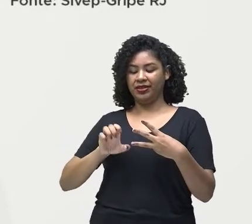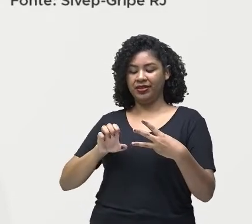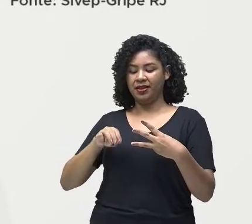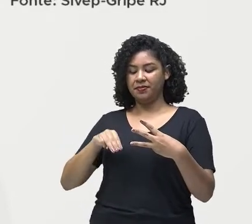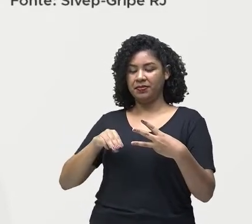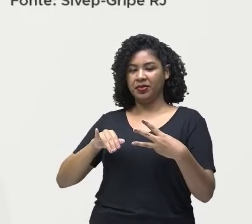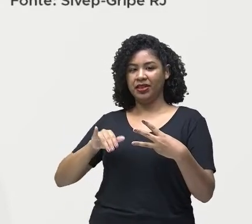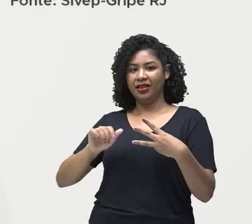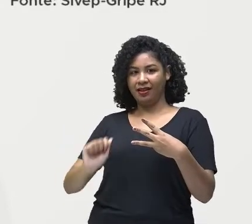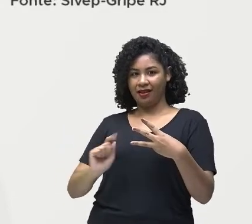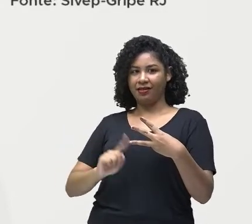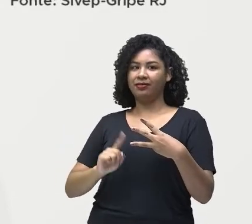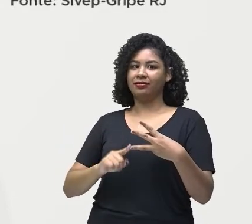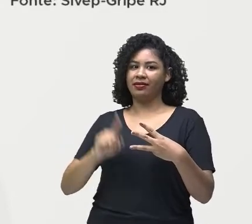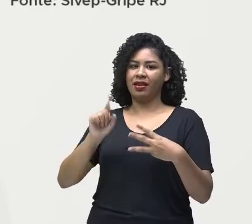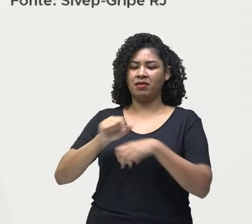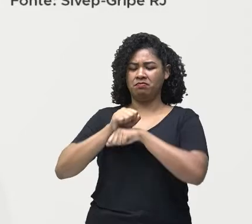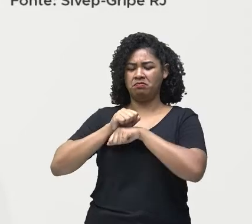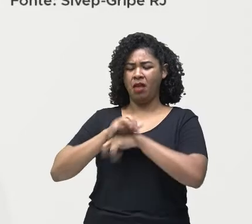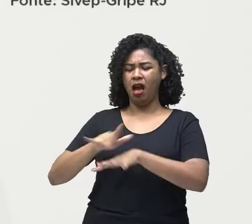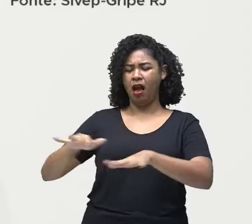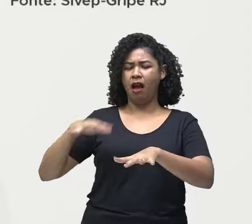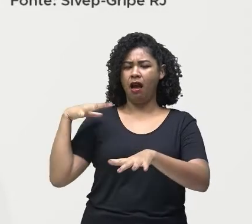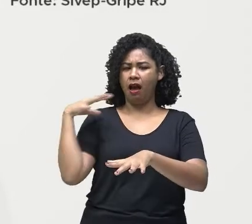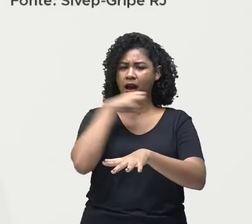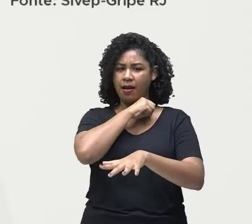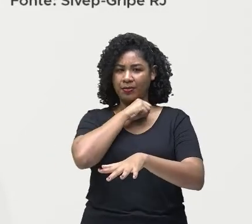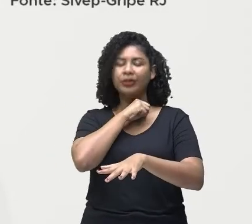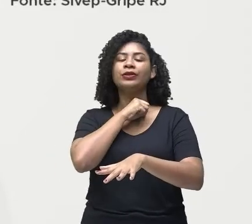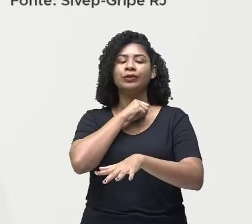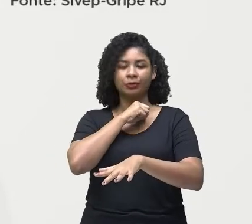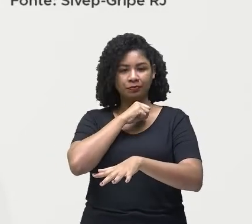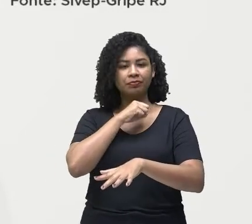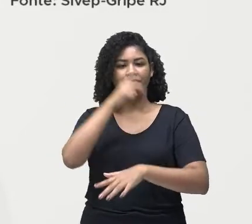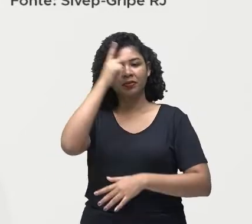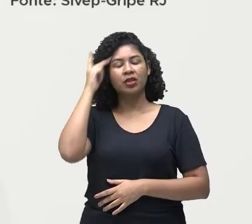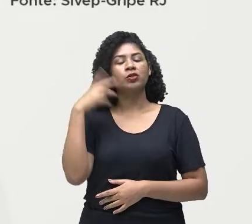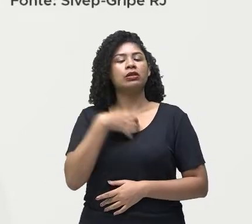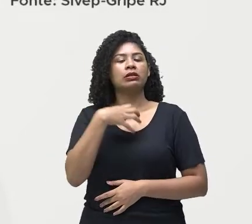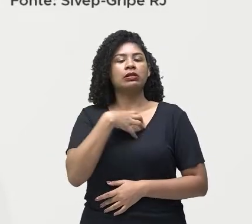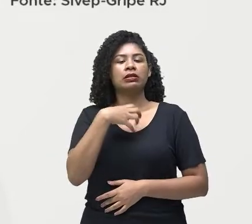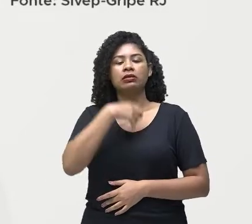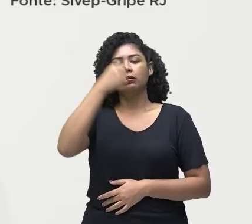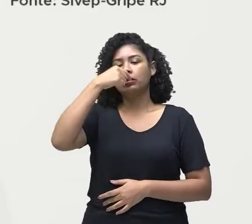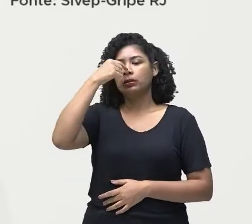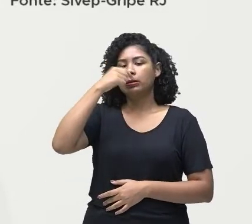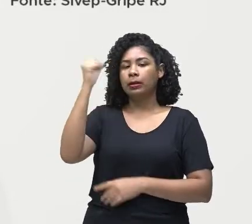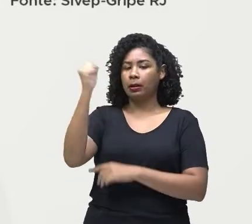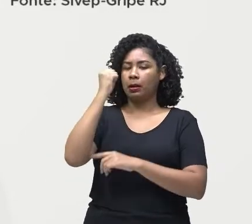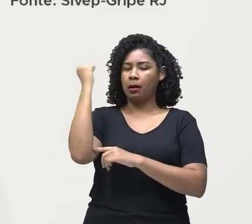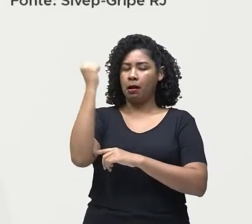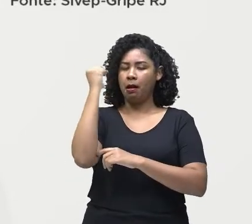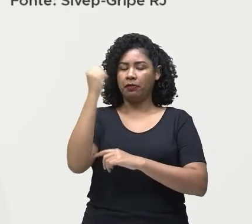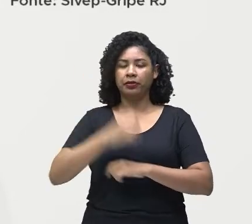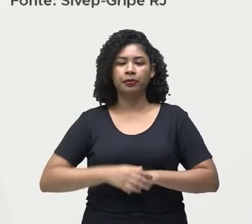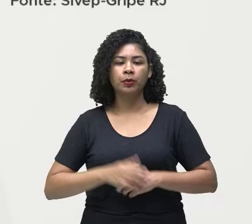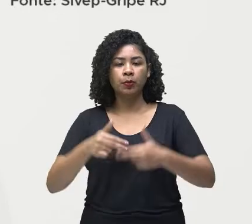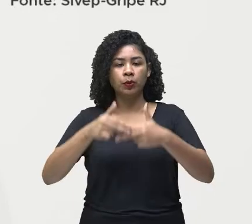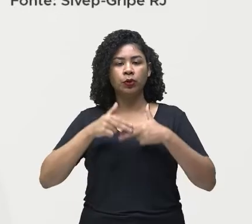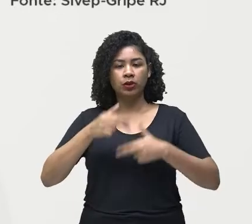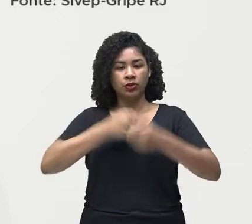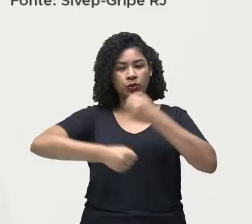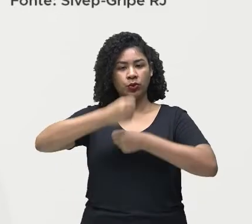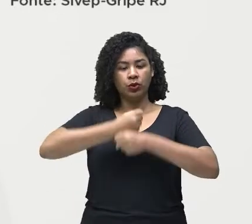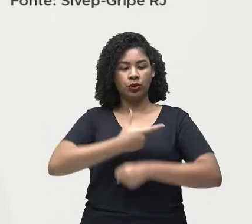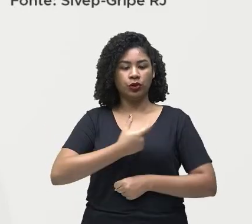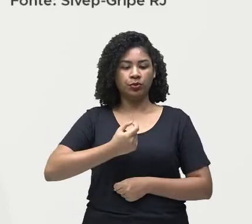muitas pessoas com sintomas dessa grave gripe. Então, em 2021, vocês viram aí